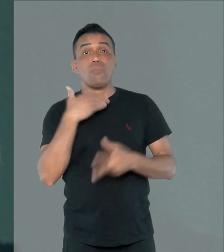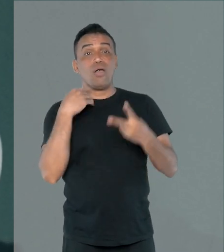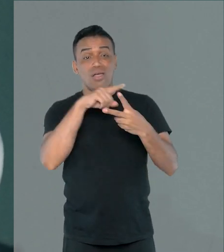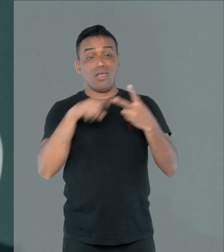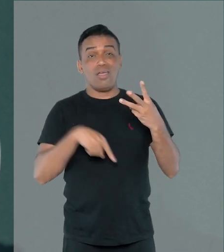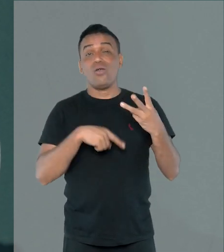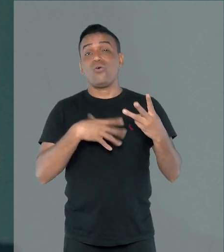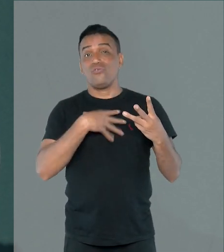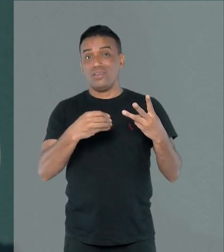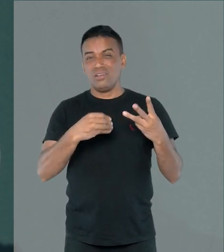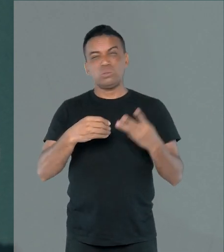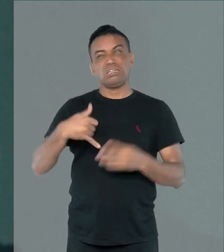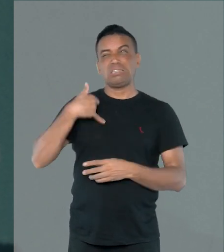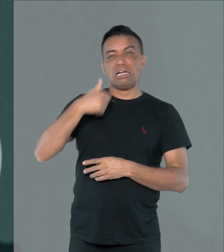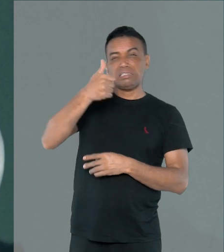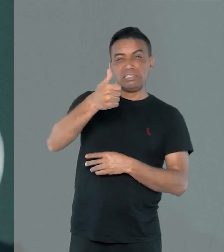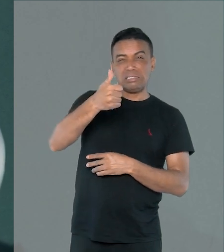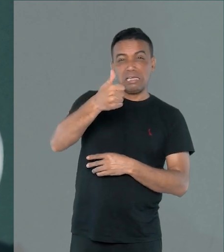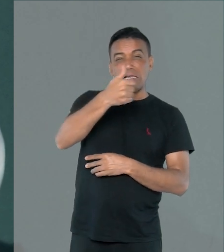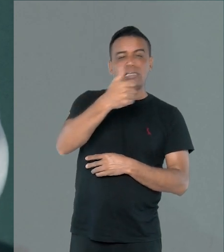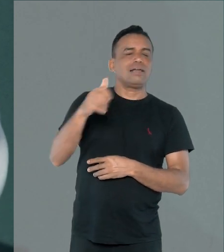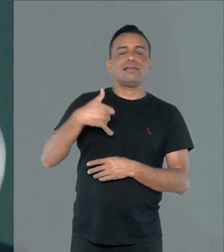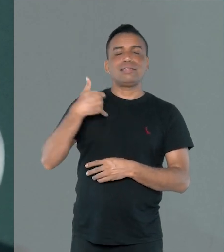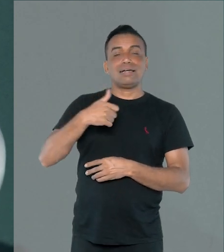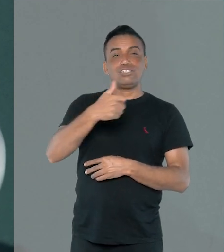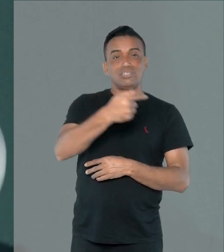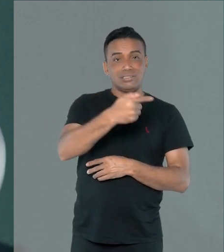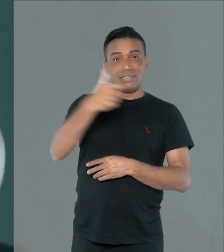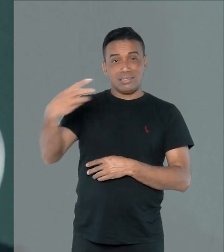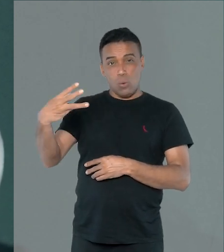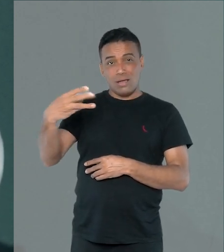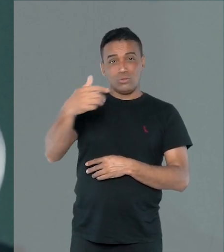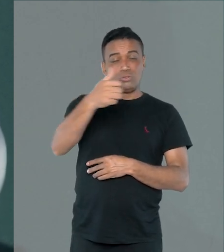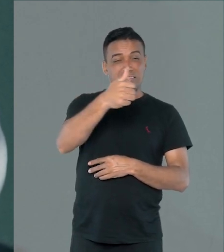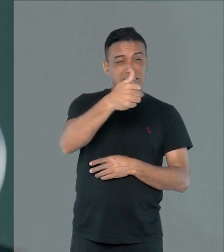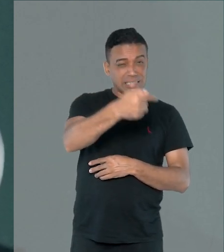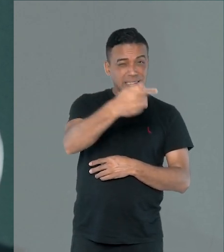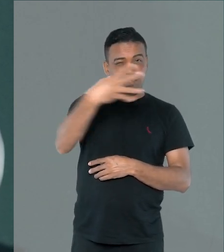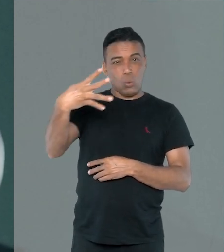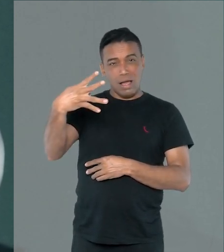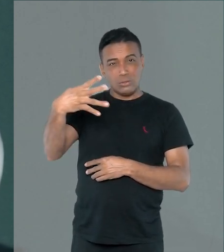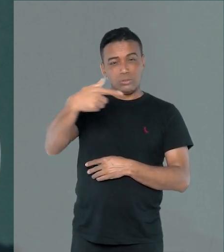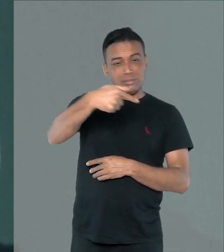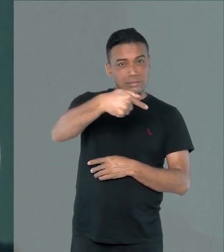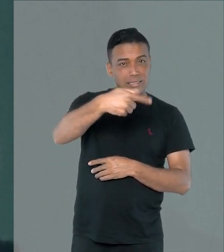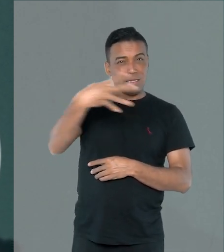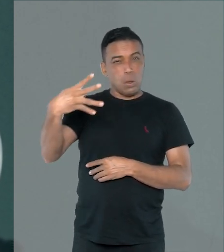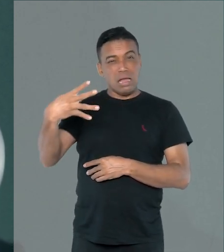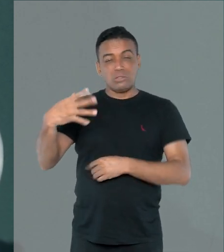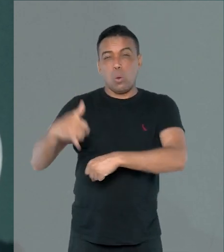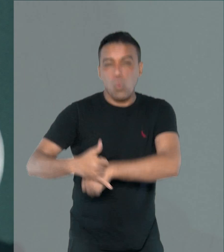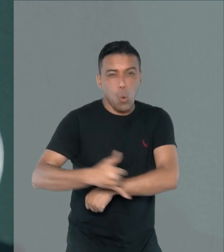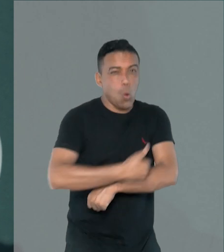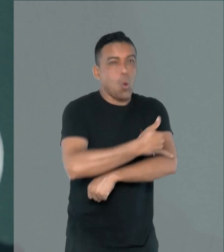a mulherada está pulando corda, né? Ela estava muito gorda, muito pesada, tinha esse problema de pneumonia